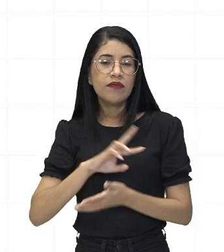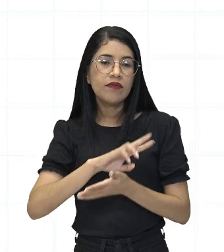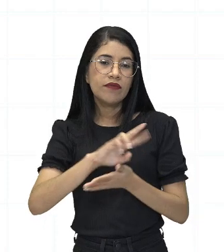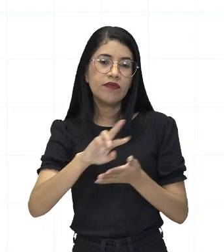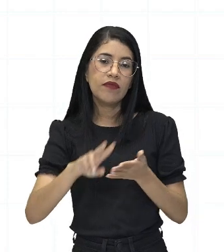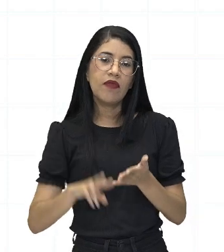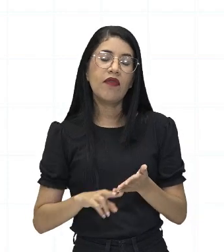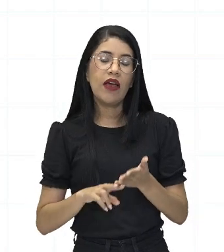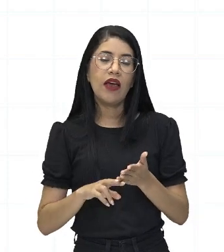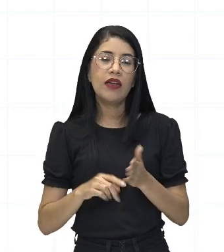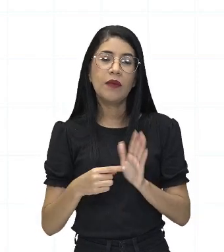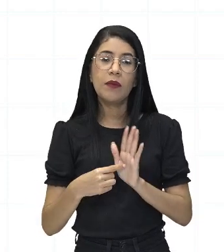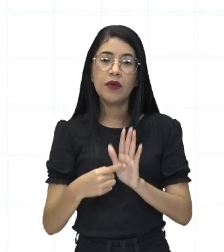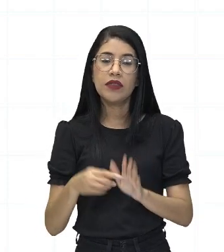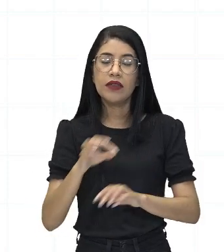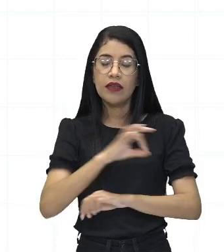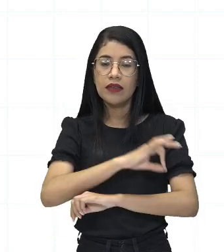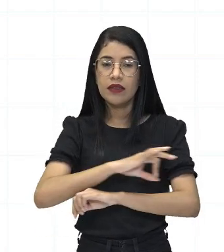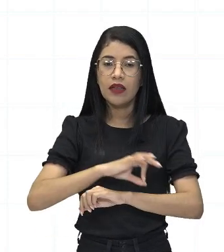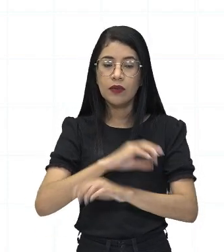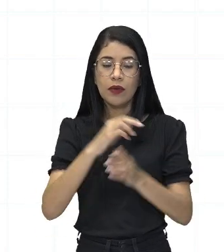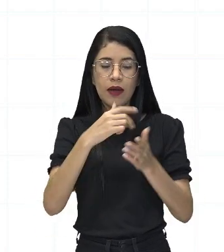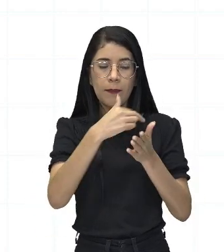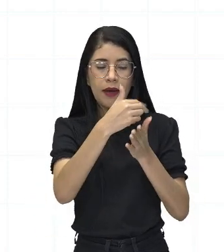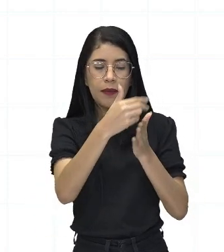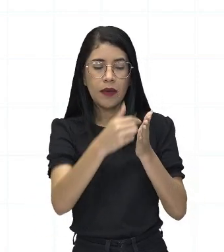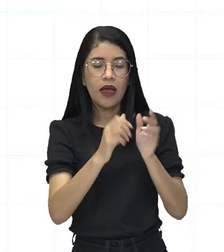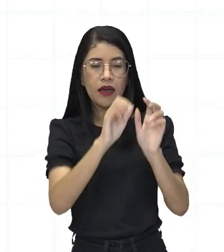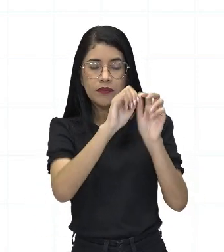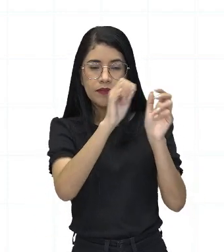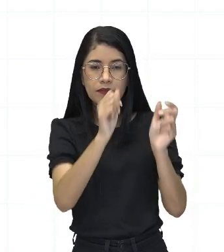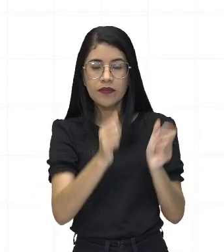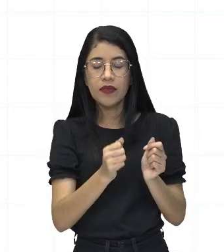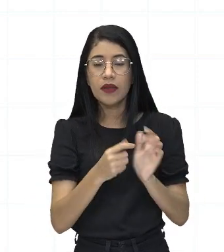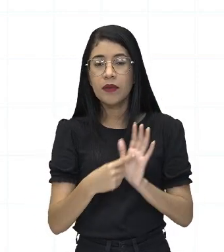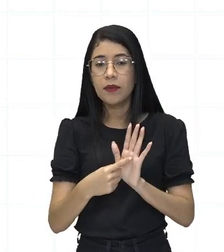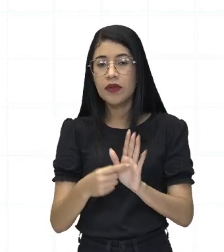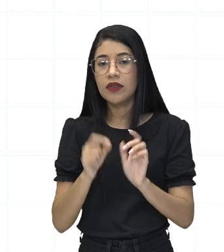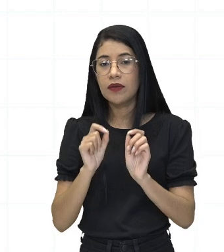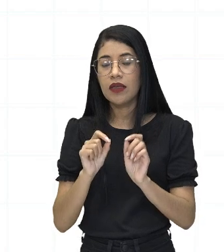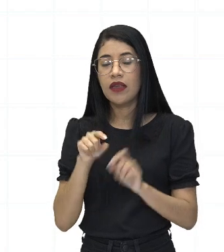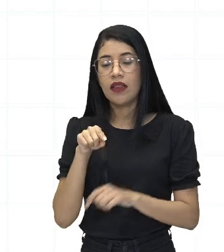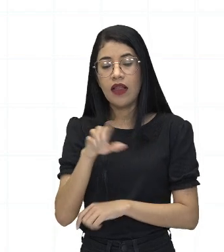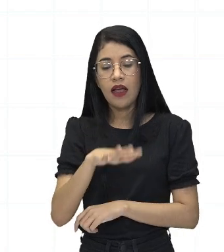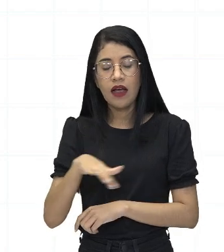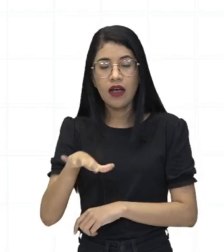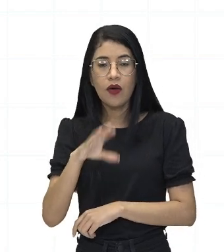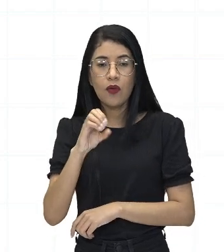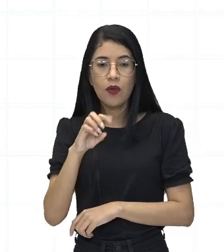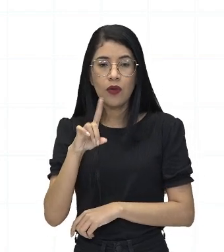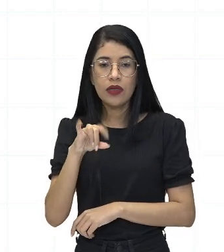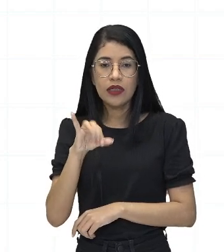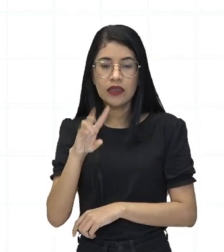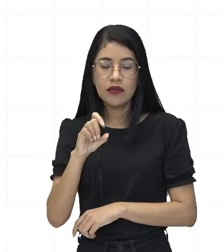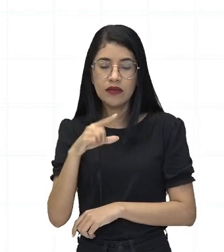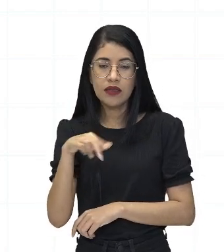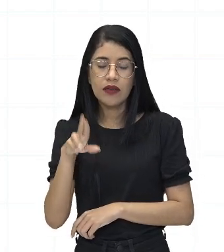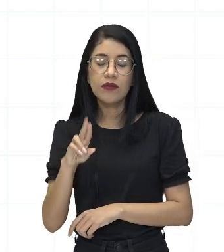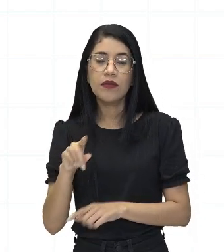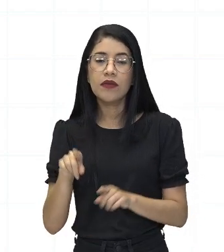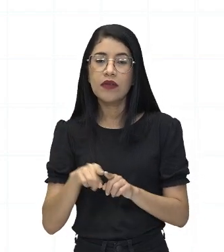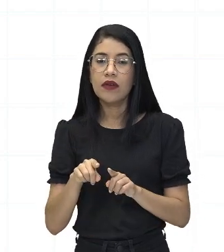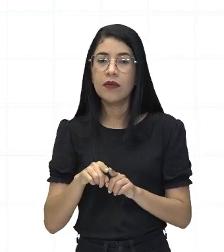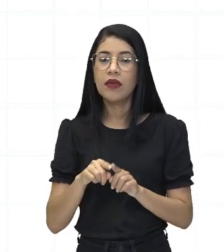dentro dessa arquitetura, mostrando o quê? Que o Coliseu não só apresentava a questão